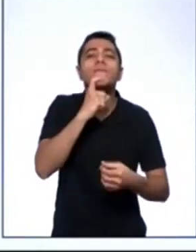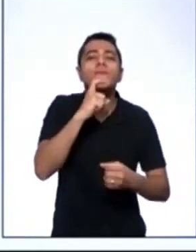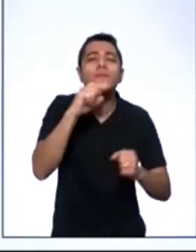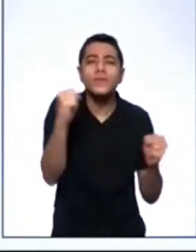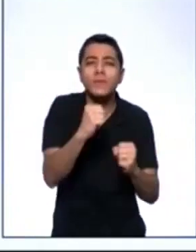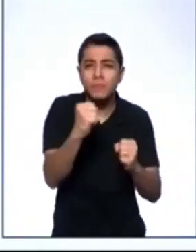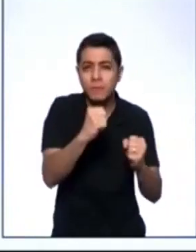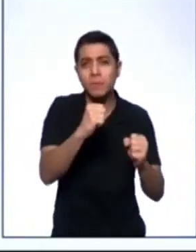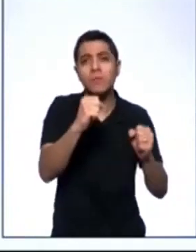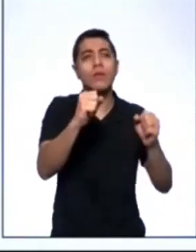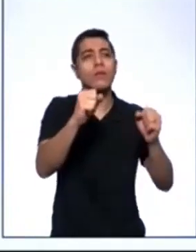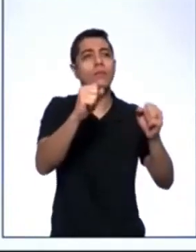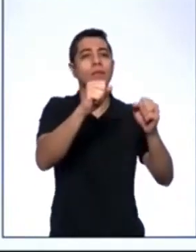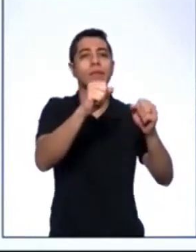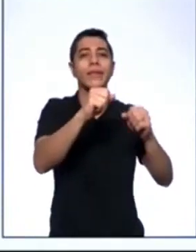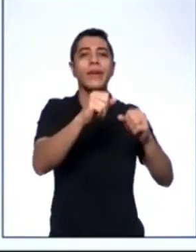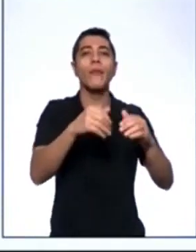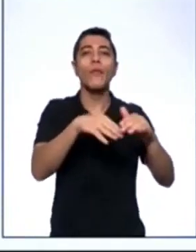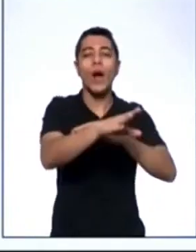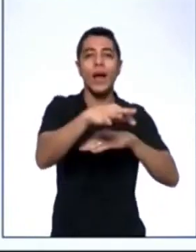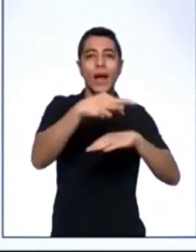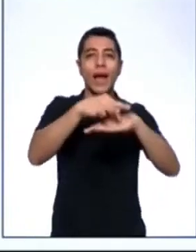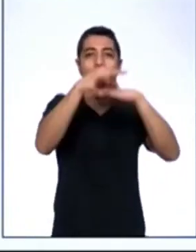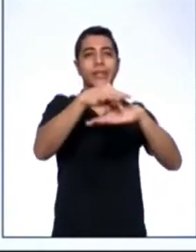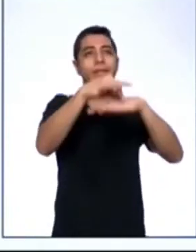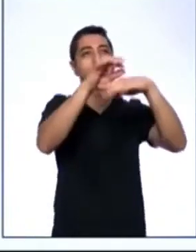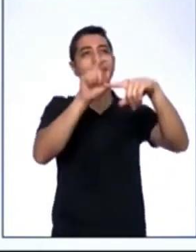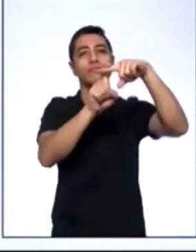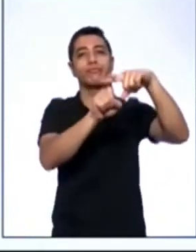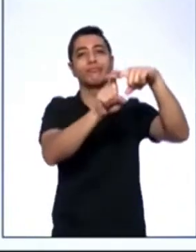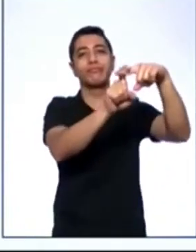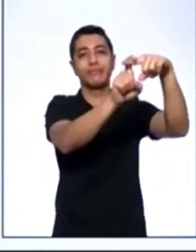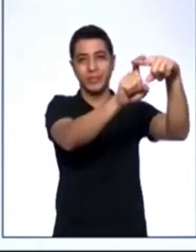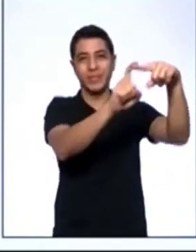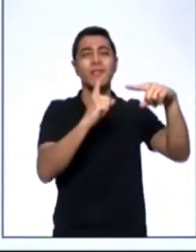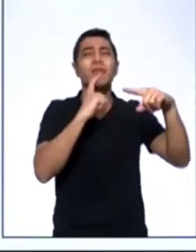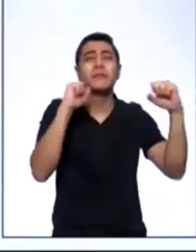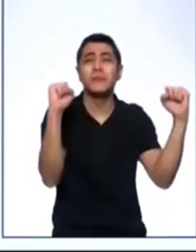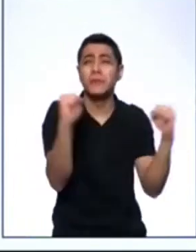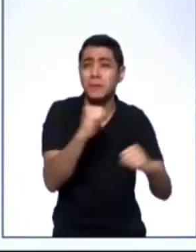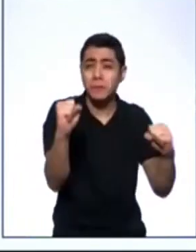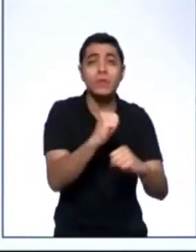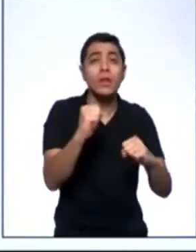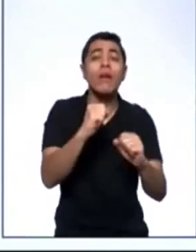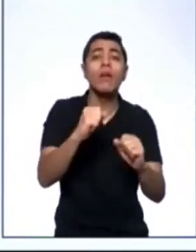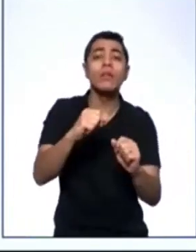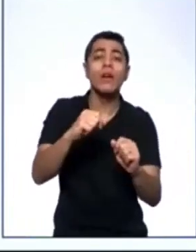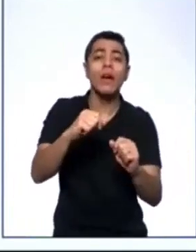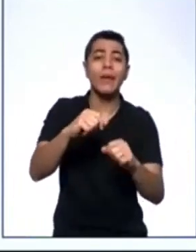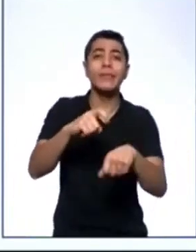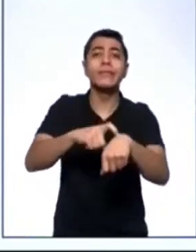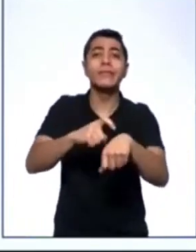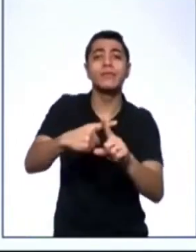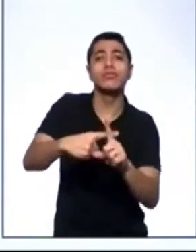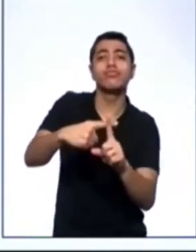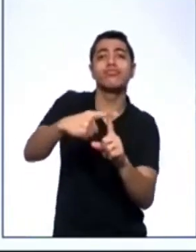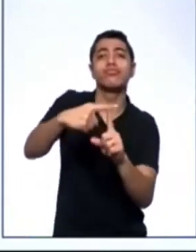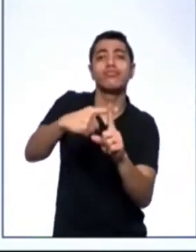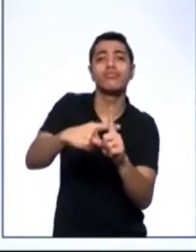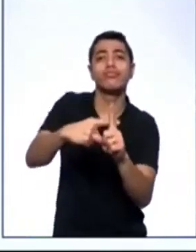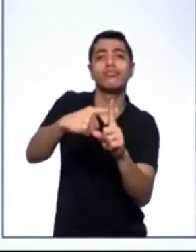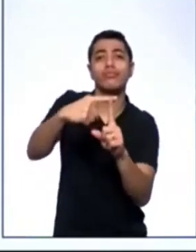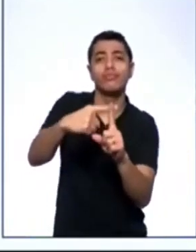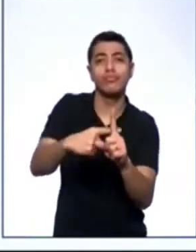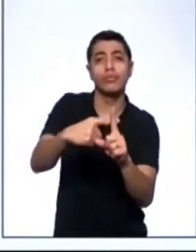beijo o instante em que foi ligado considera essa avaliação seja linear nós primeiras duas